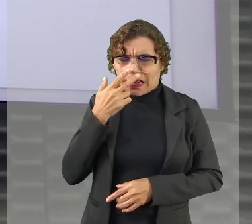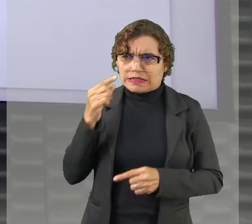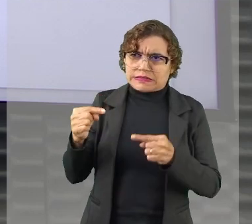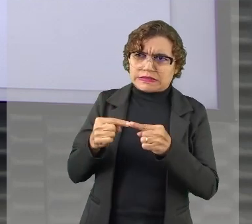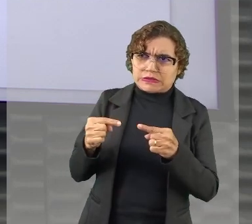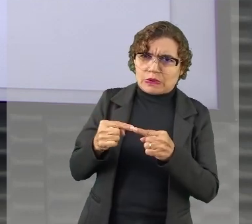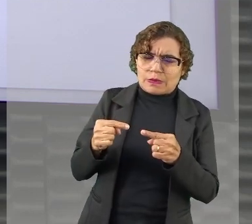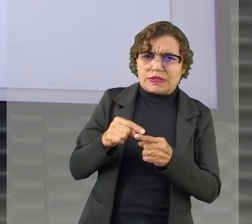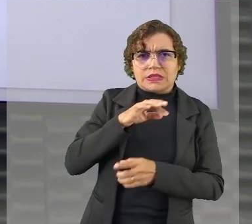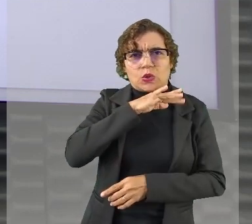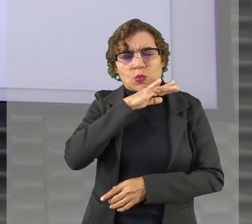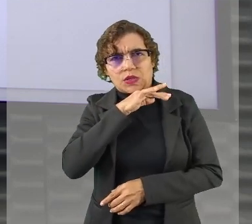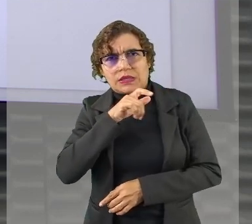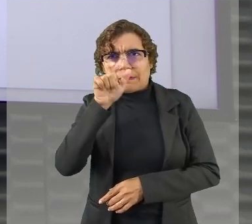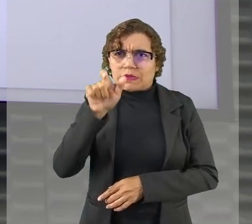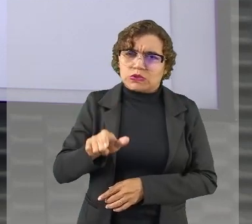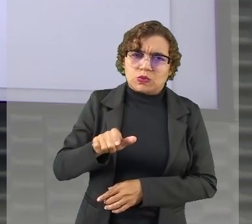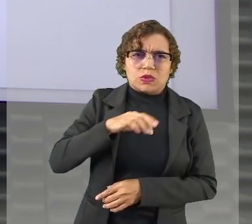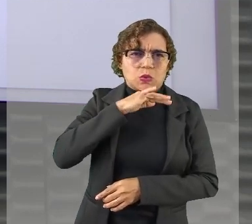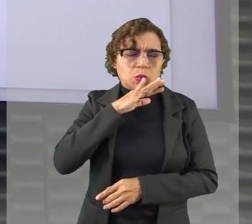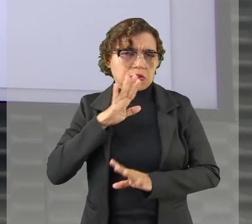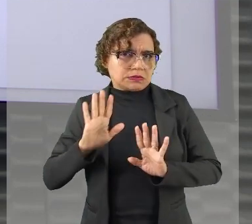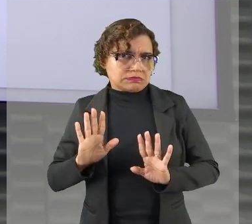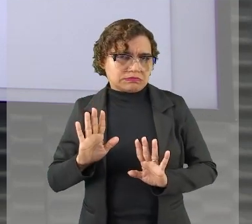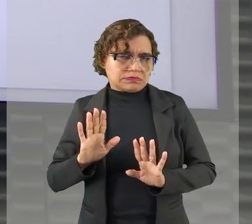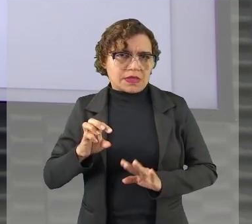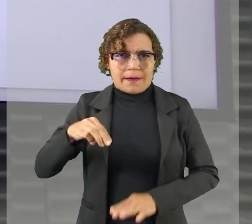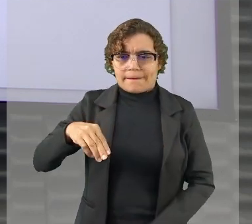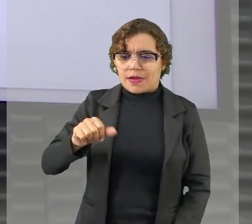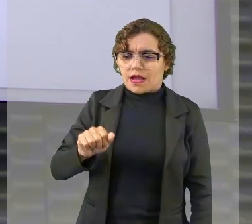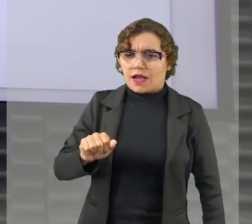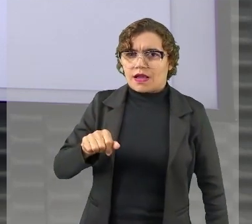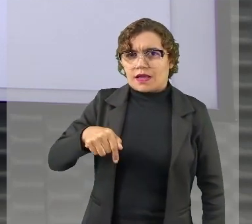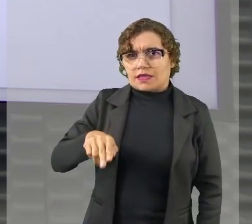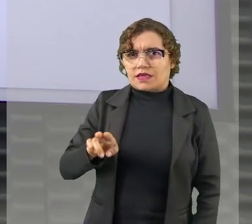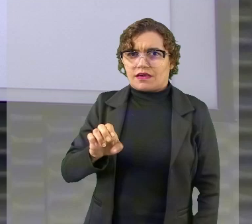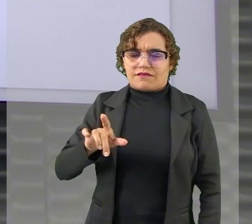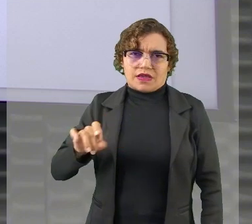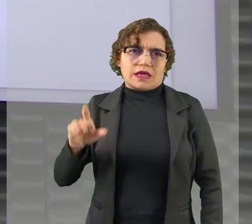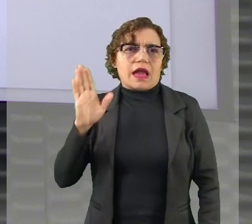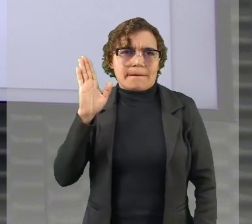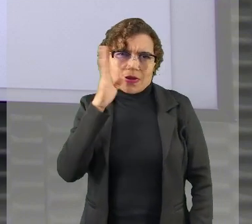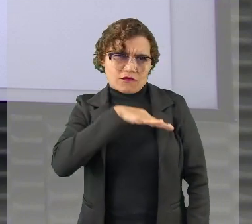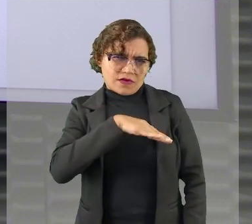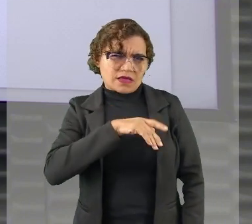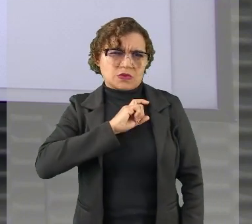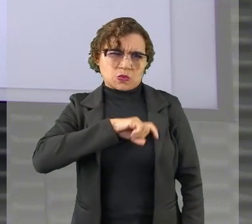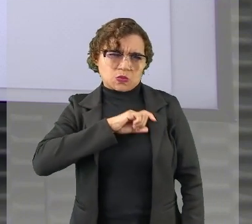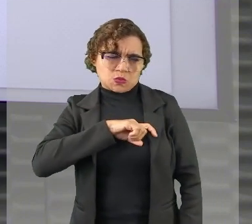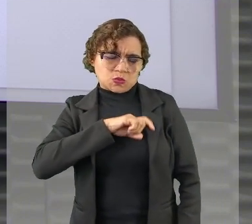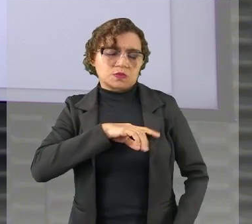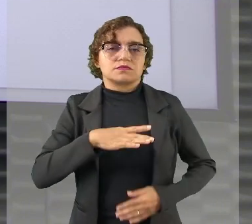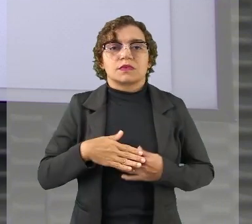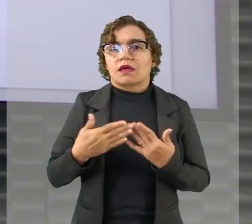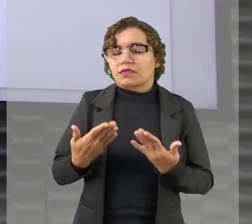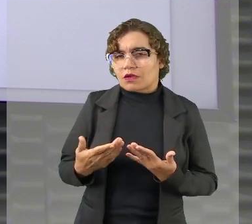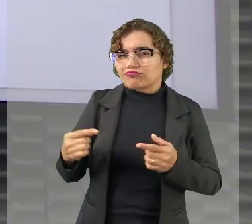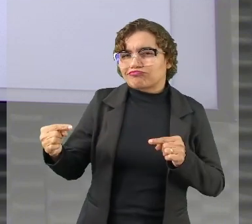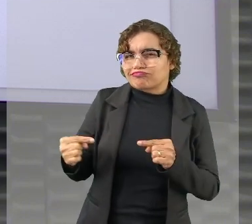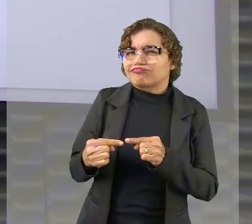uma atitude ruim, uma pessoa ruim, aquela pessoa é maquiavélica, Ou seja, uma pessoa malvada. A gente já tende a